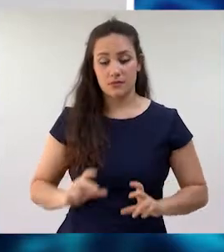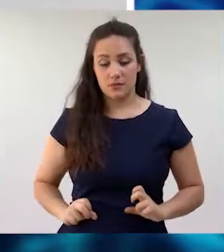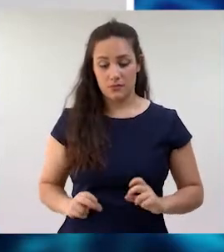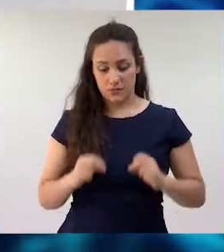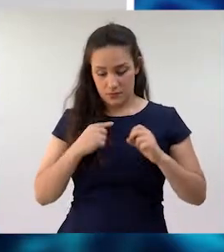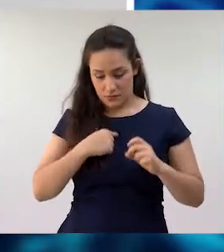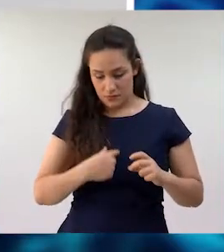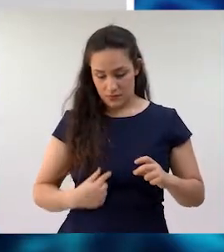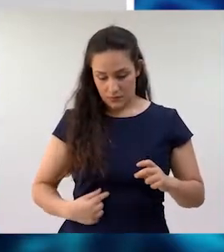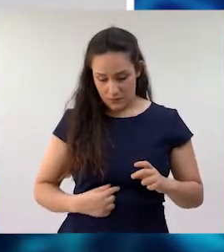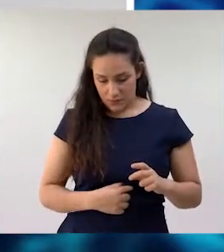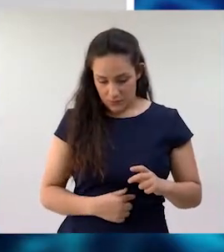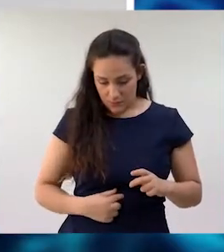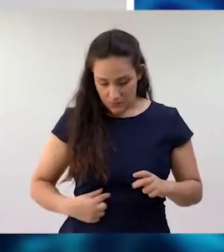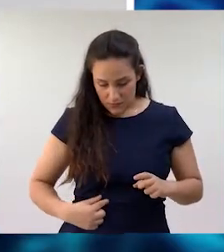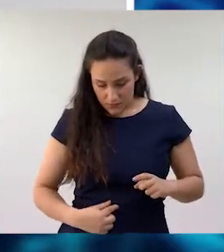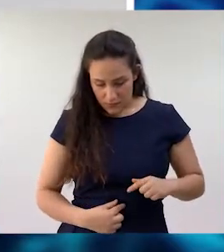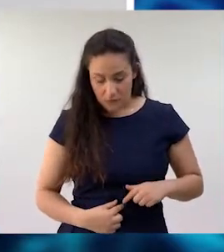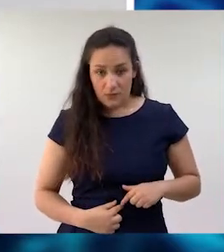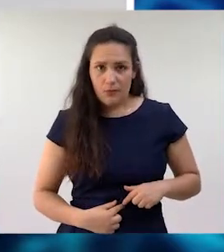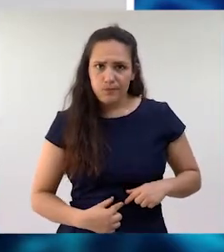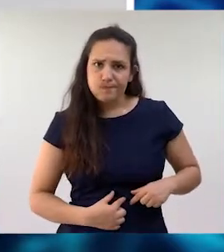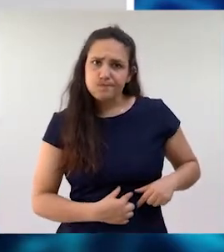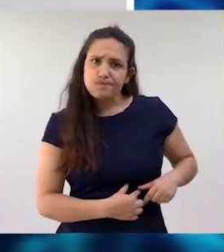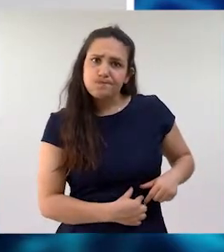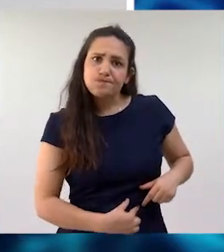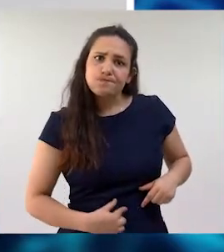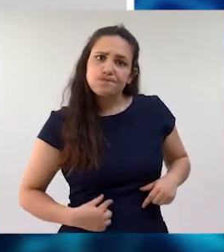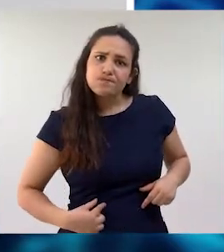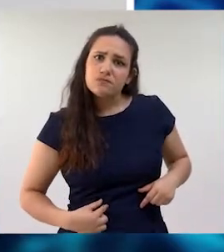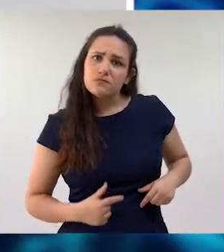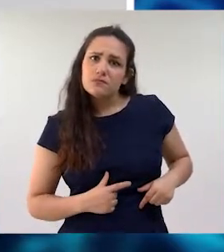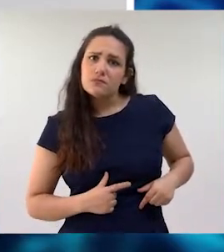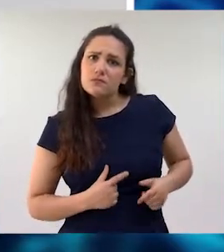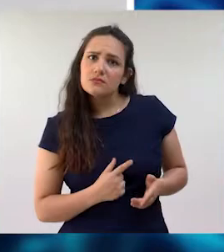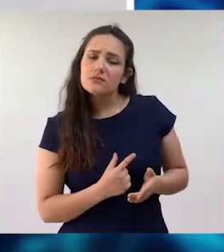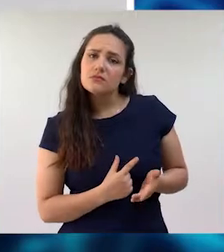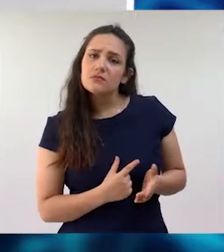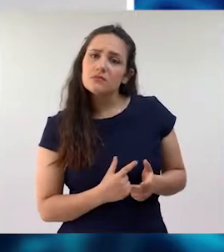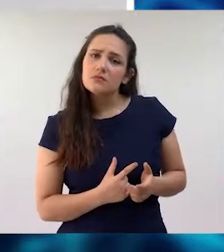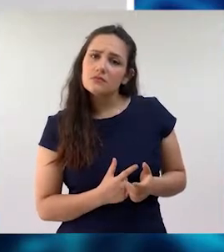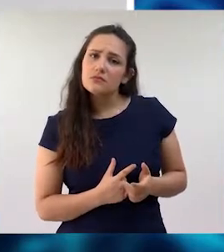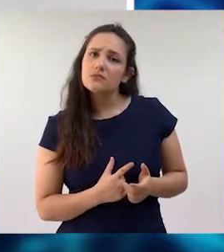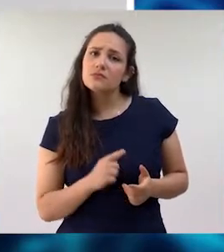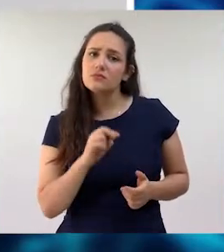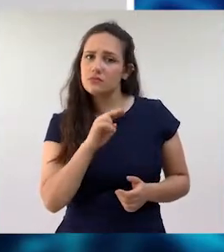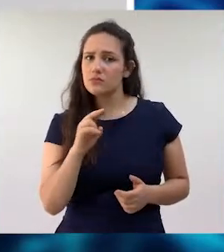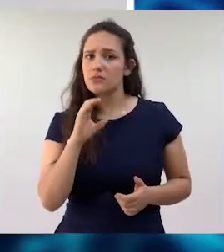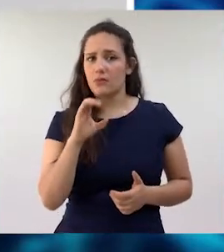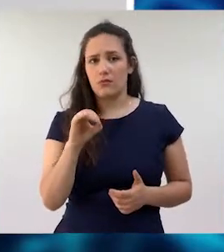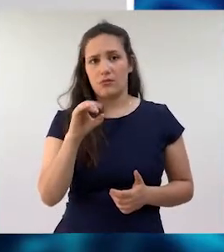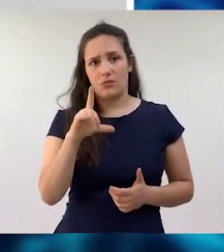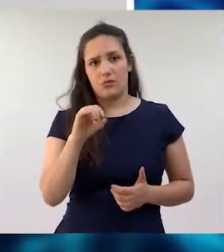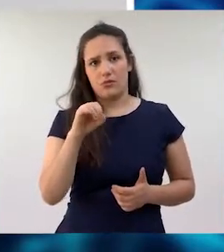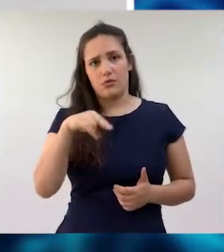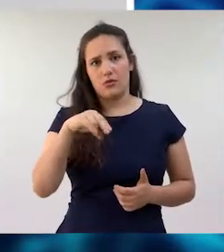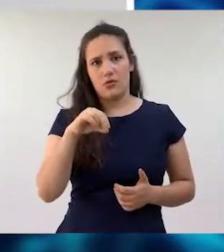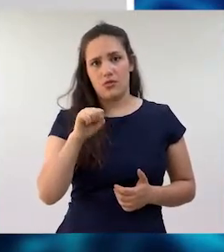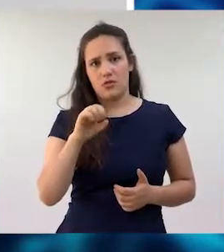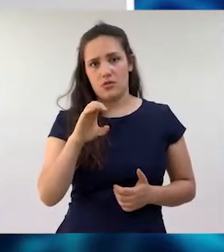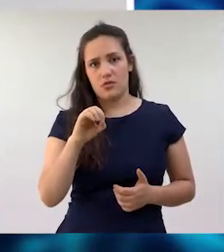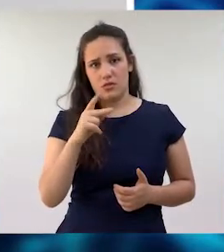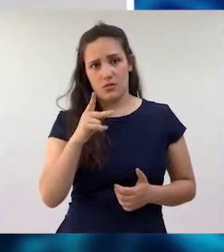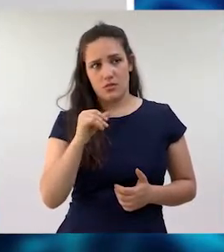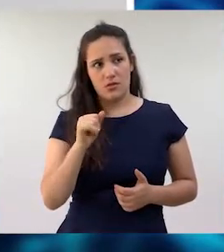câncer do intestino grosso numa porção em que não era alcançada por esse exame estava aumentando. Então veio a colonoscopia, que